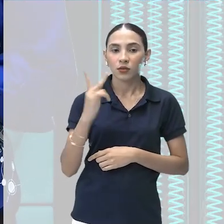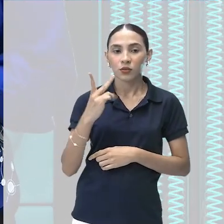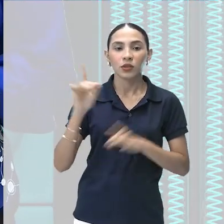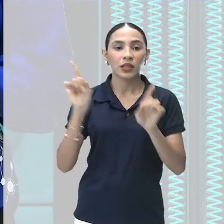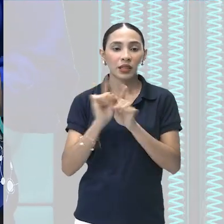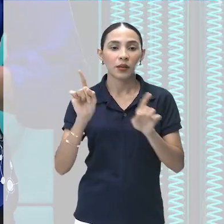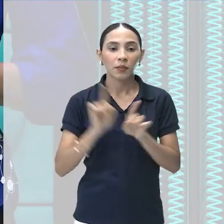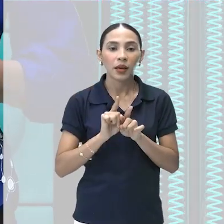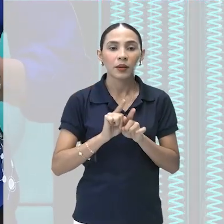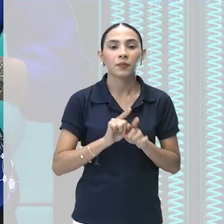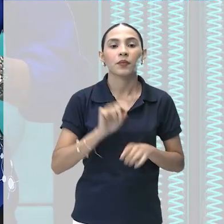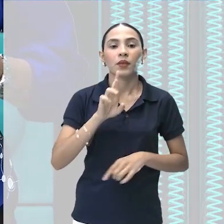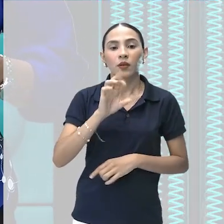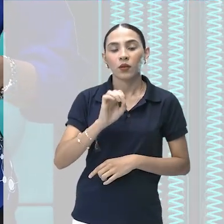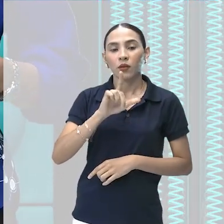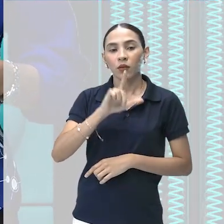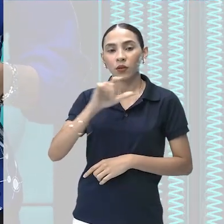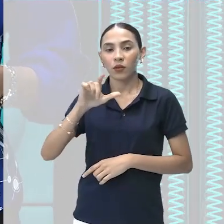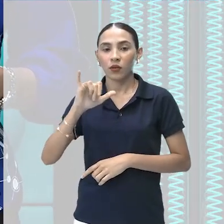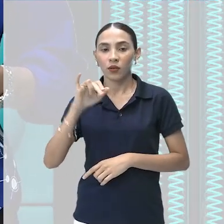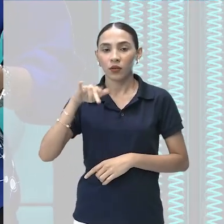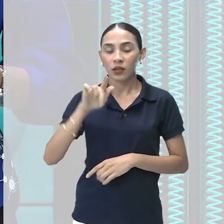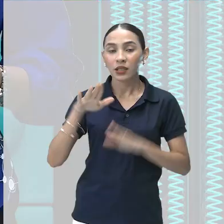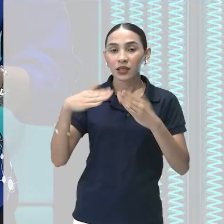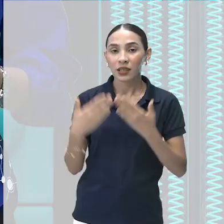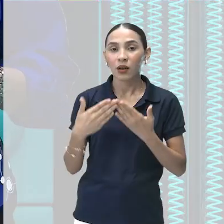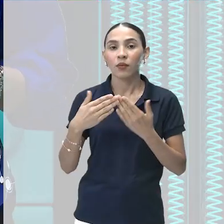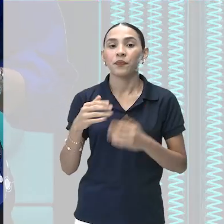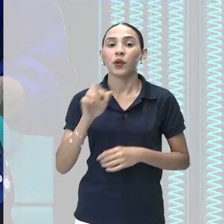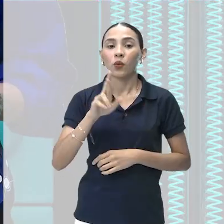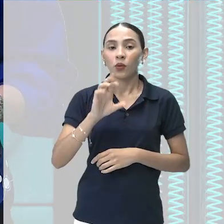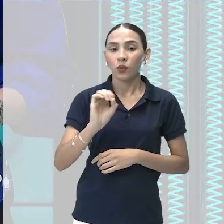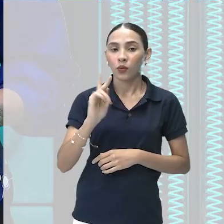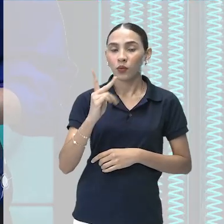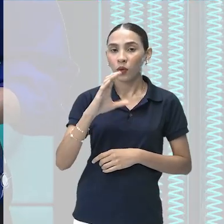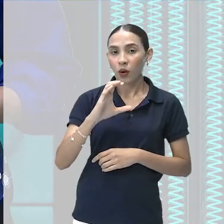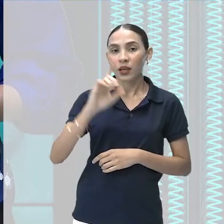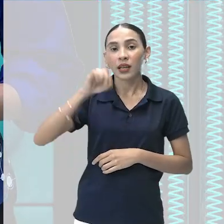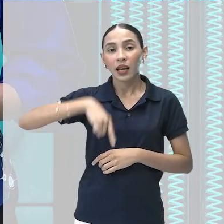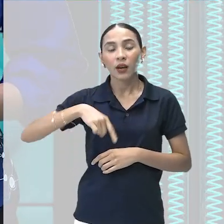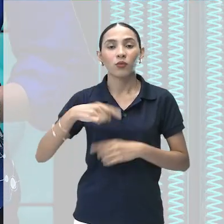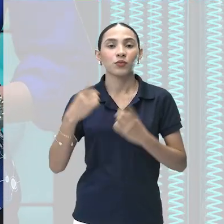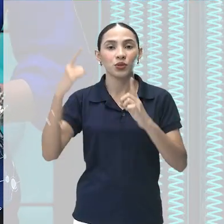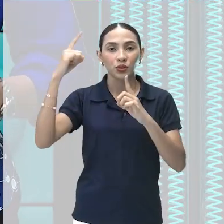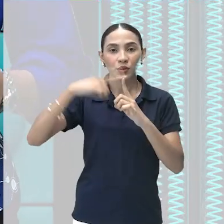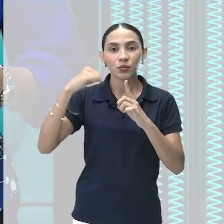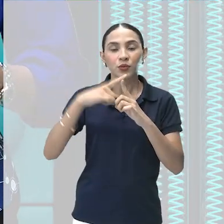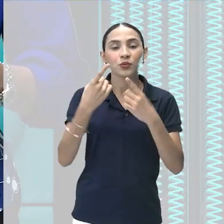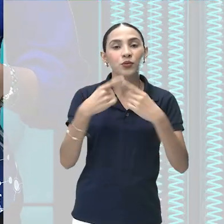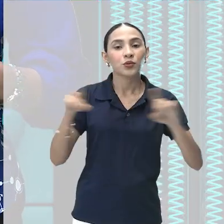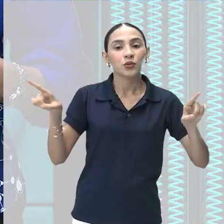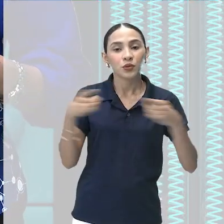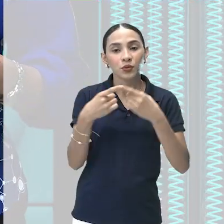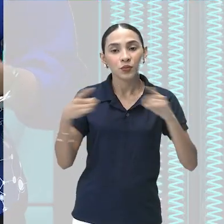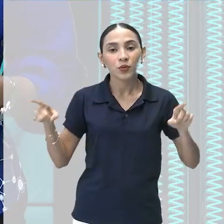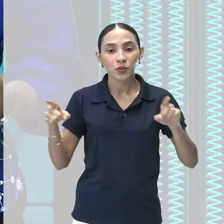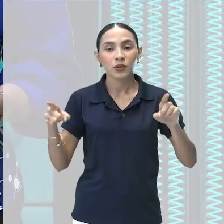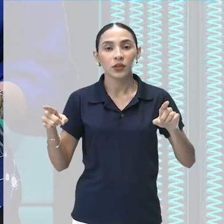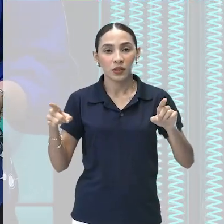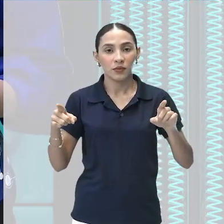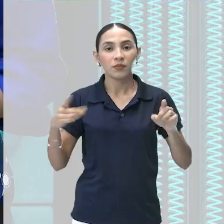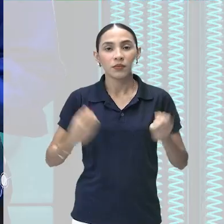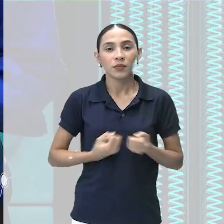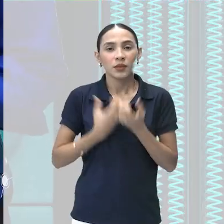Rolling Stone. Então, o rock é um gênero musical que